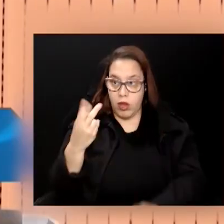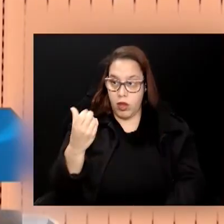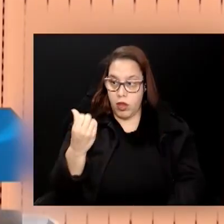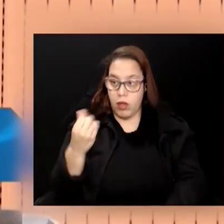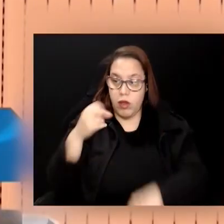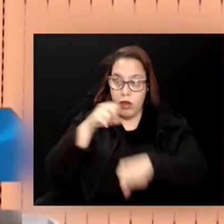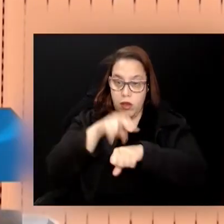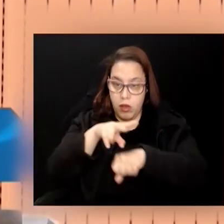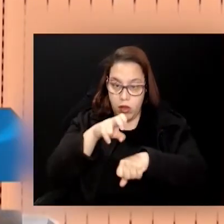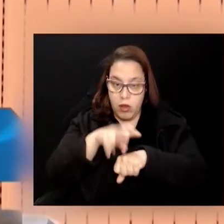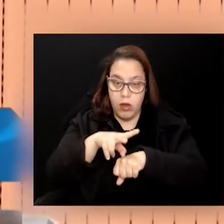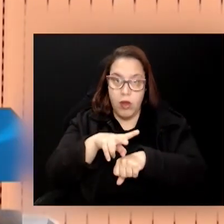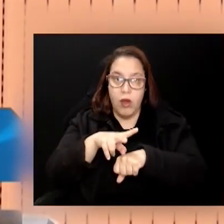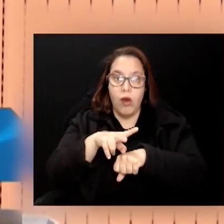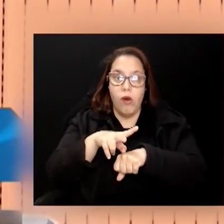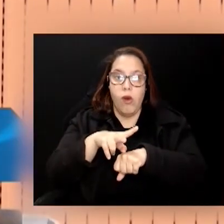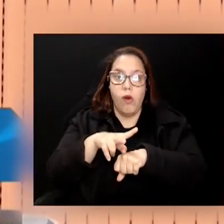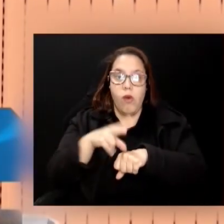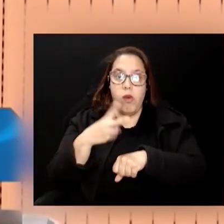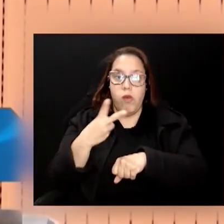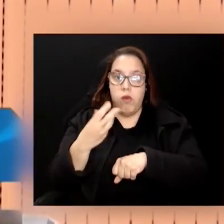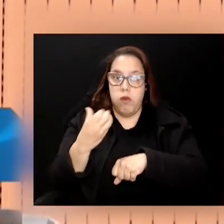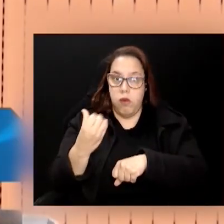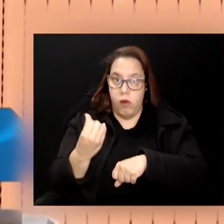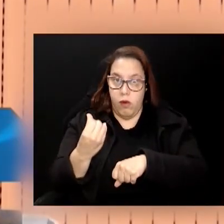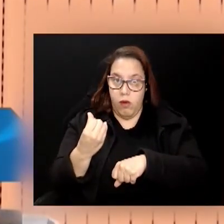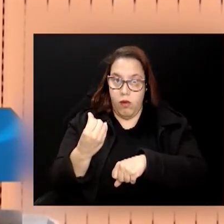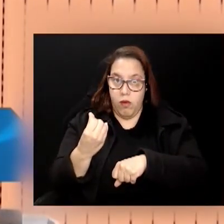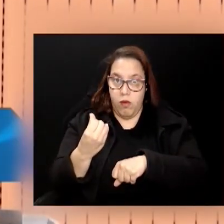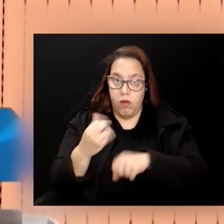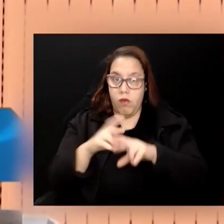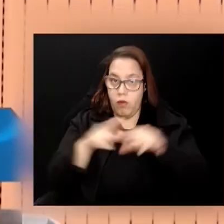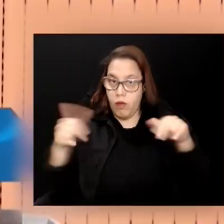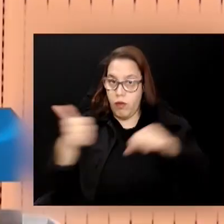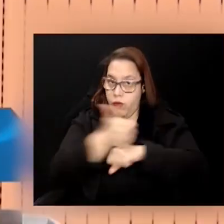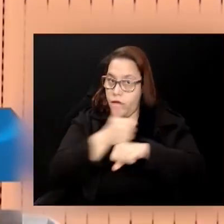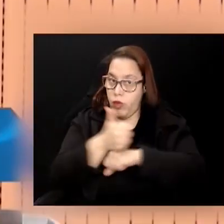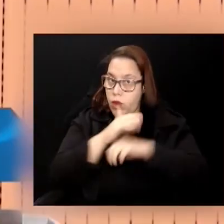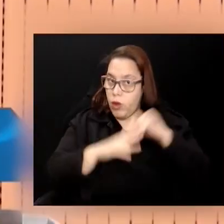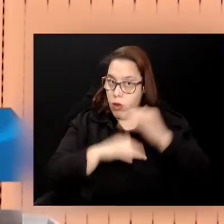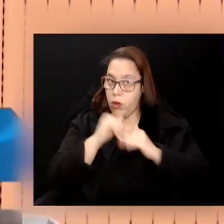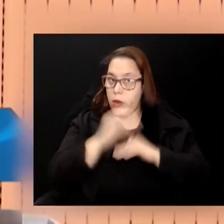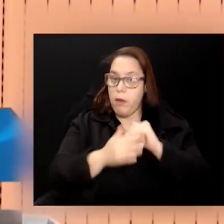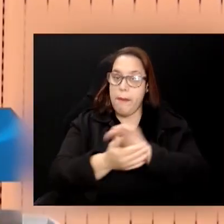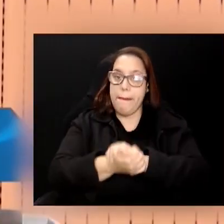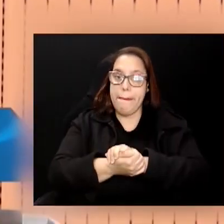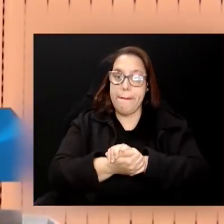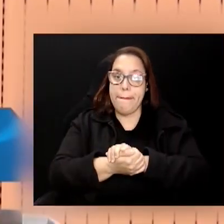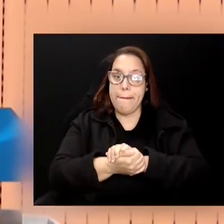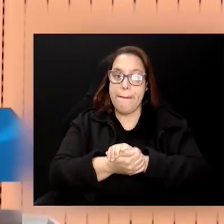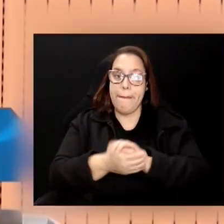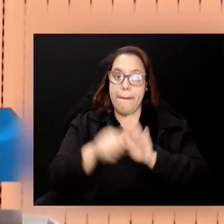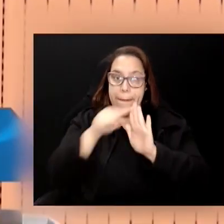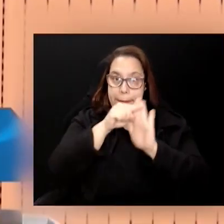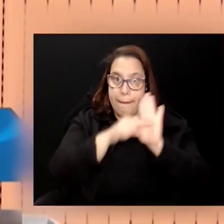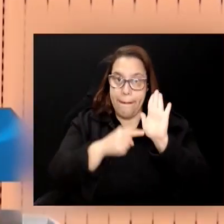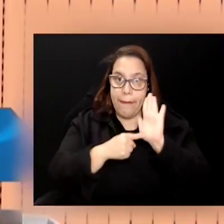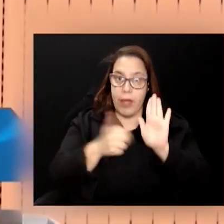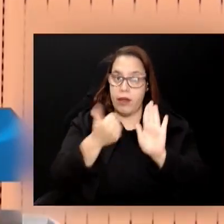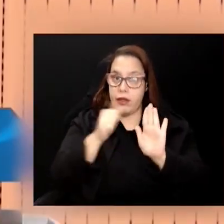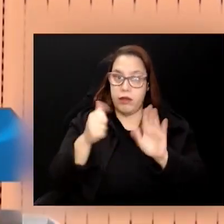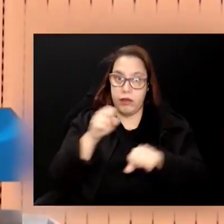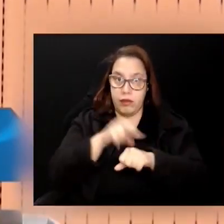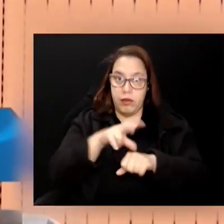correspondentes a 26 cargos distintos, né? E, conforme a tabela demonstra aqui, 11 cargos tiveram a vaga